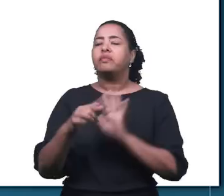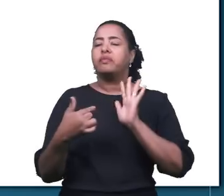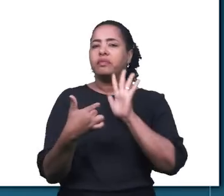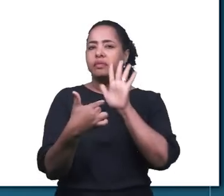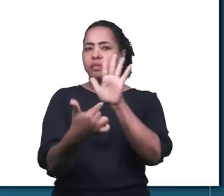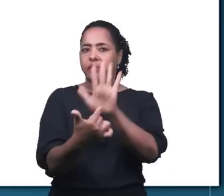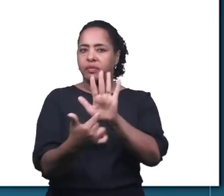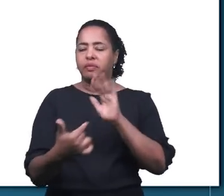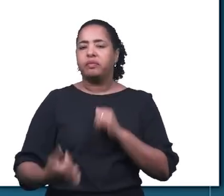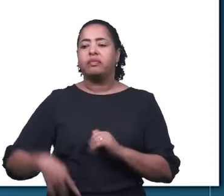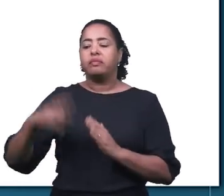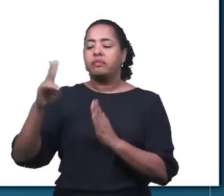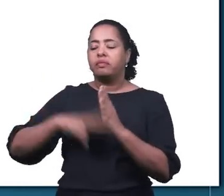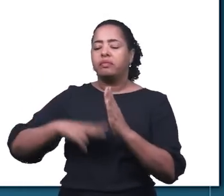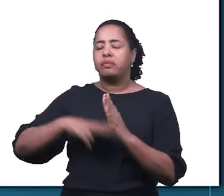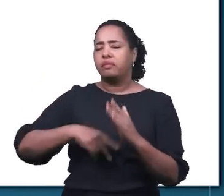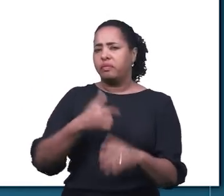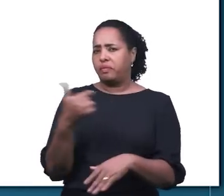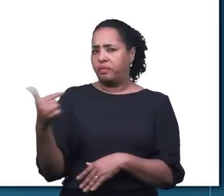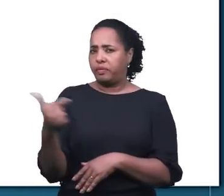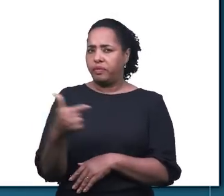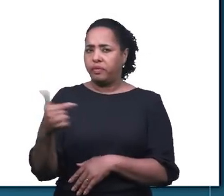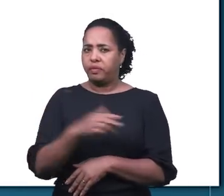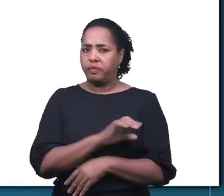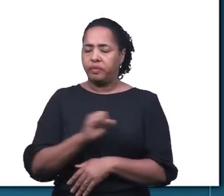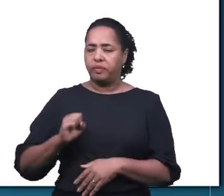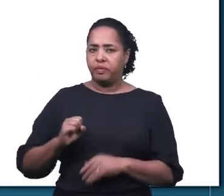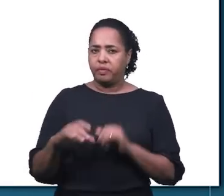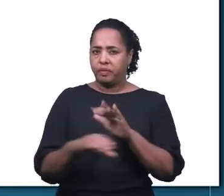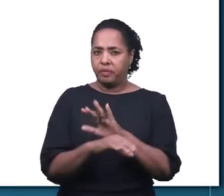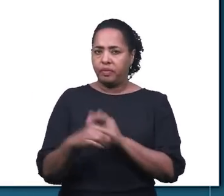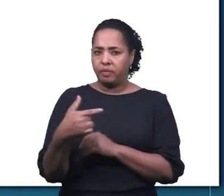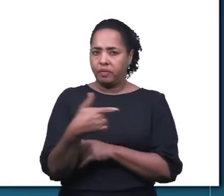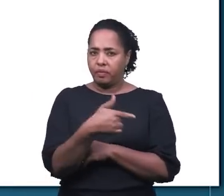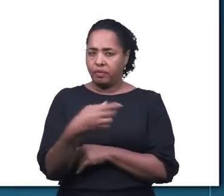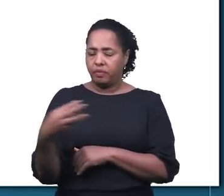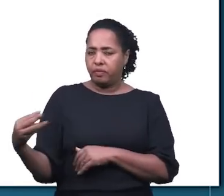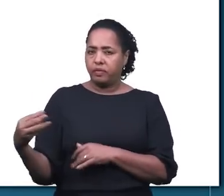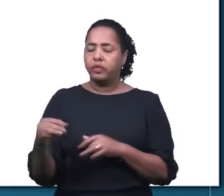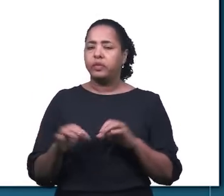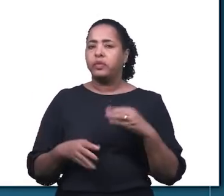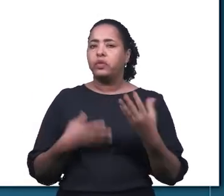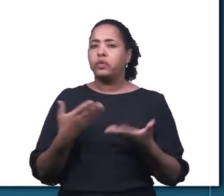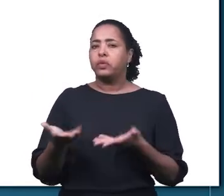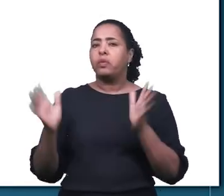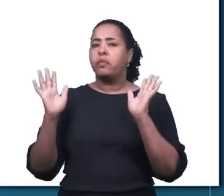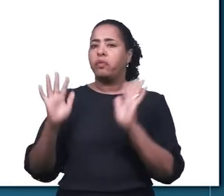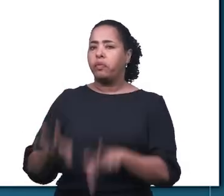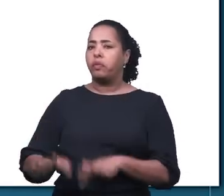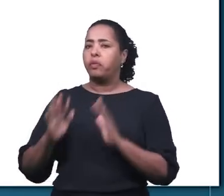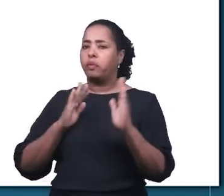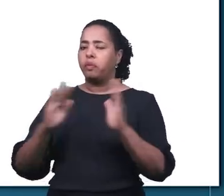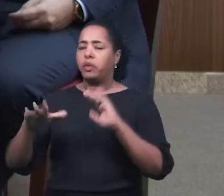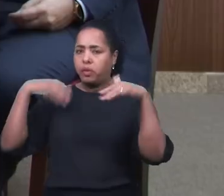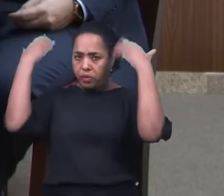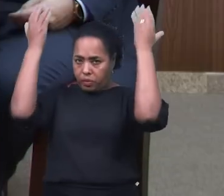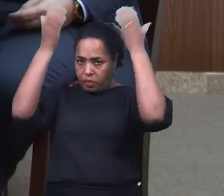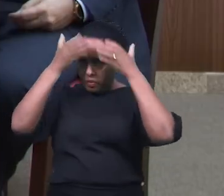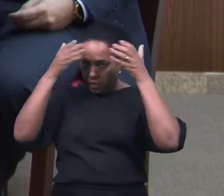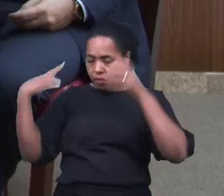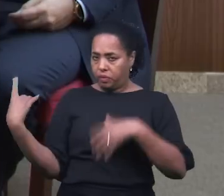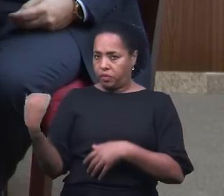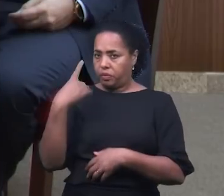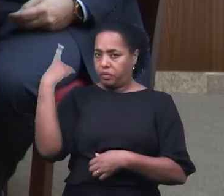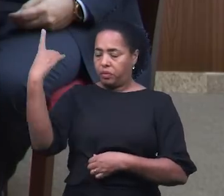assim: lendo 2 Samuel capítulo 23, como termina o reinado de Davi? Temos